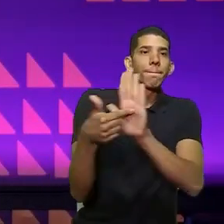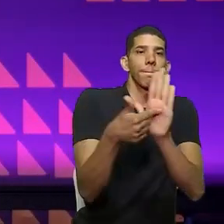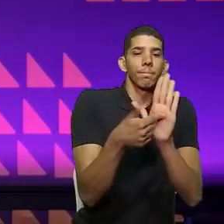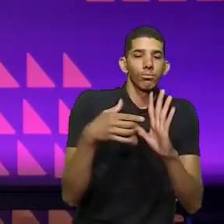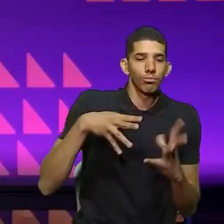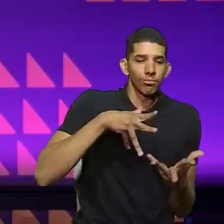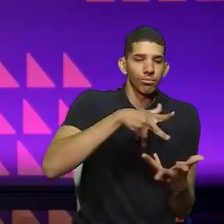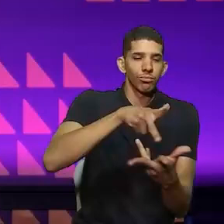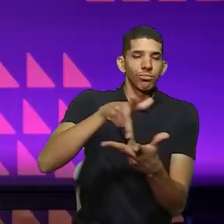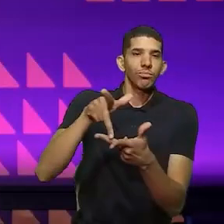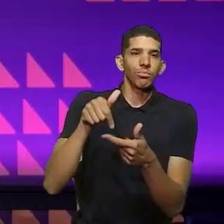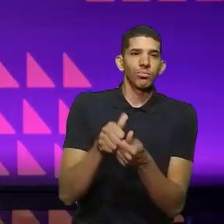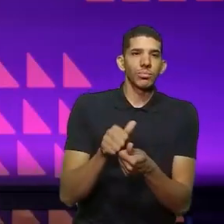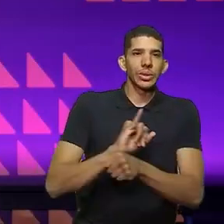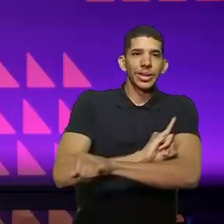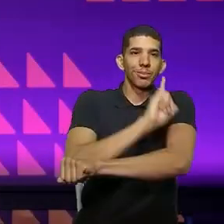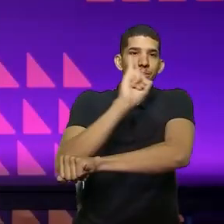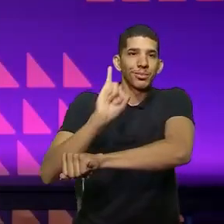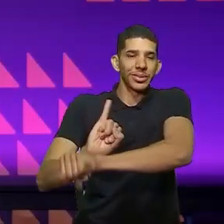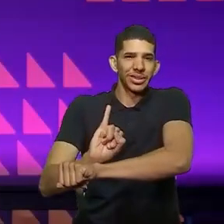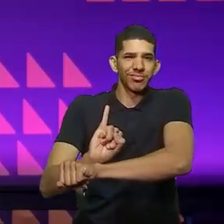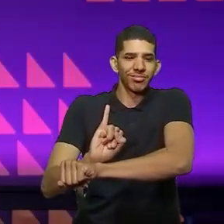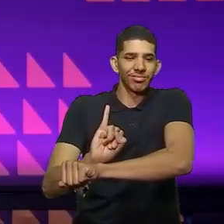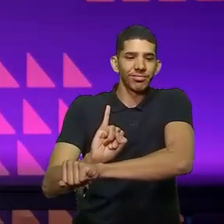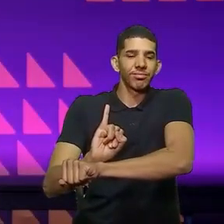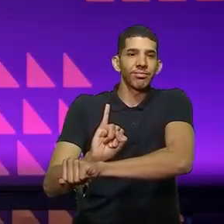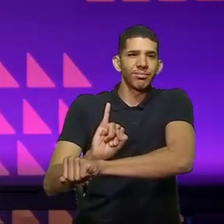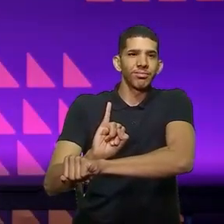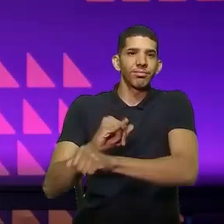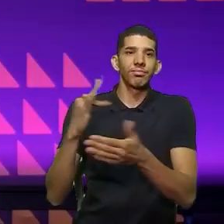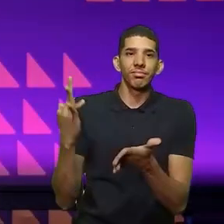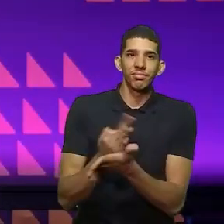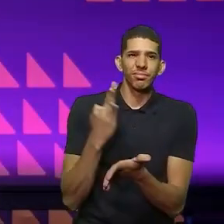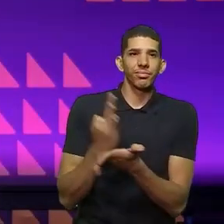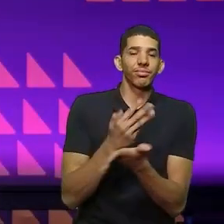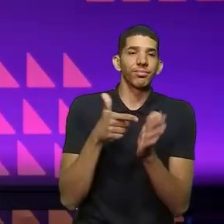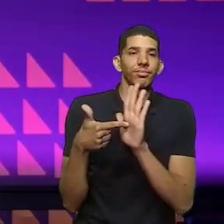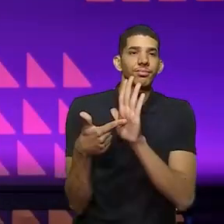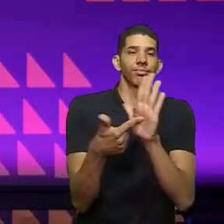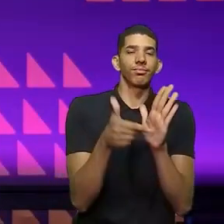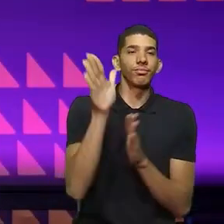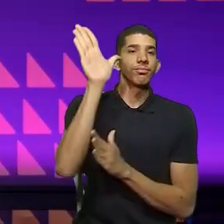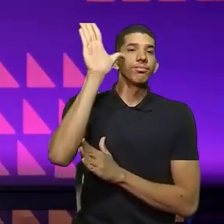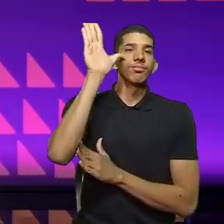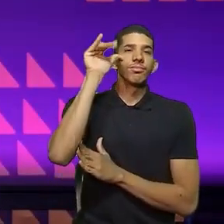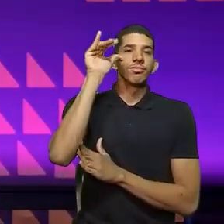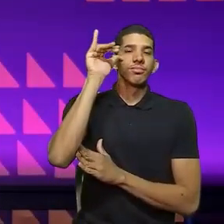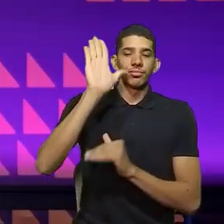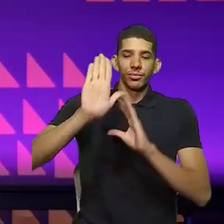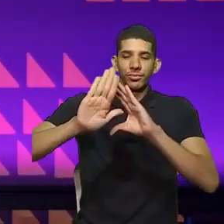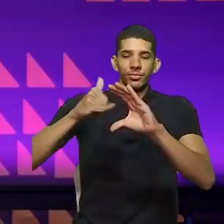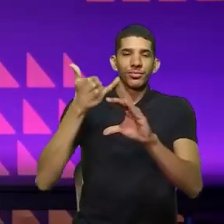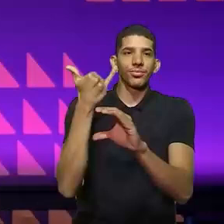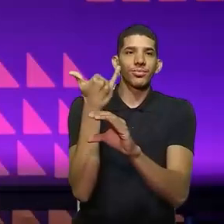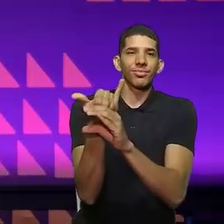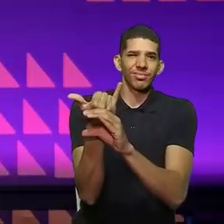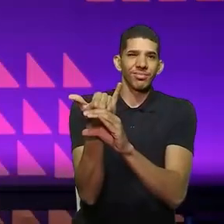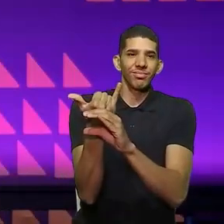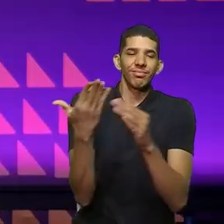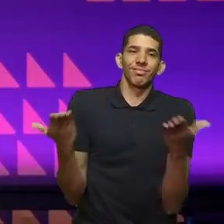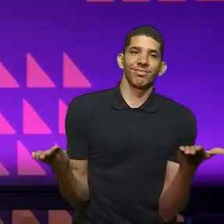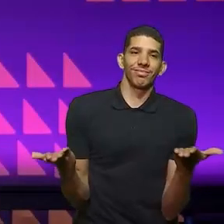festival é transmitido pela internet. A sua obra, agradeço mais uma vez